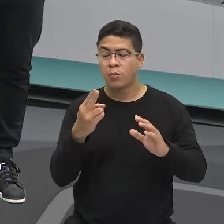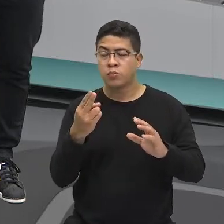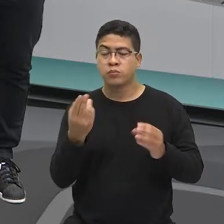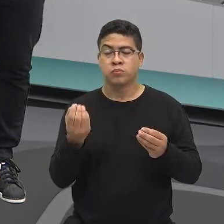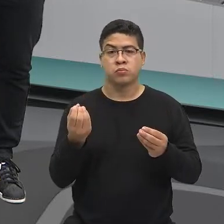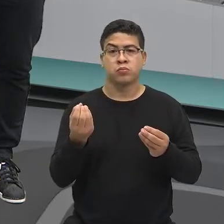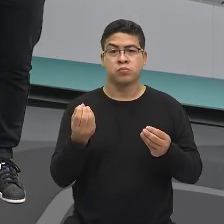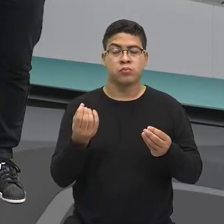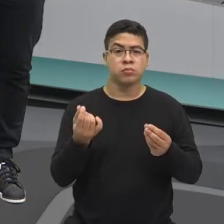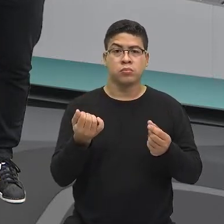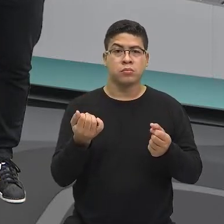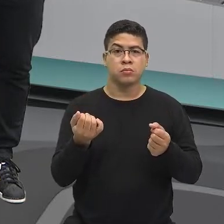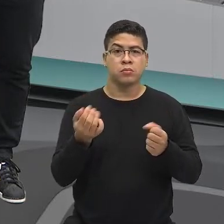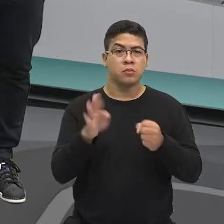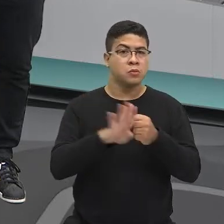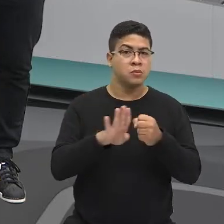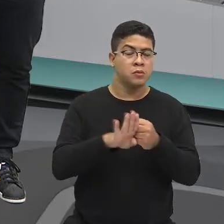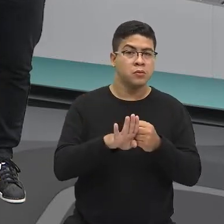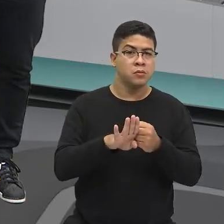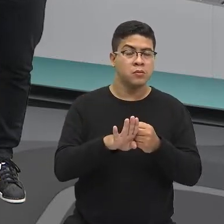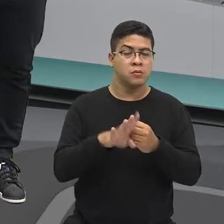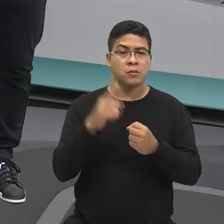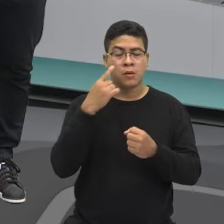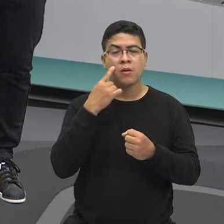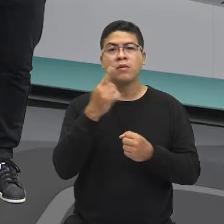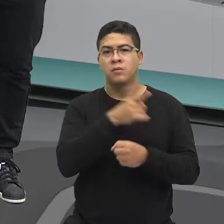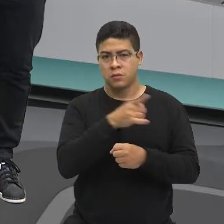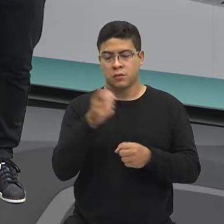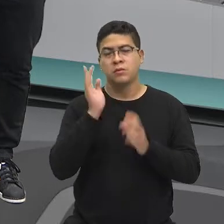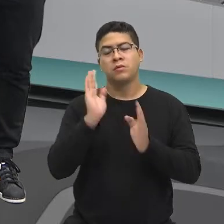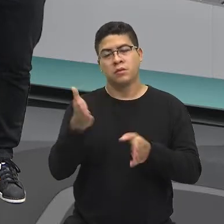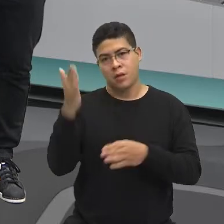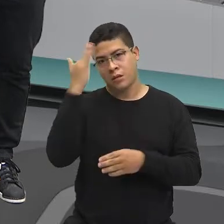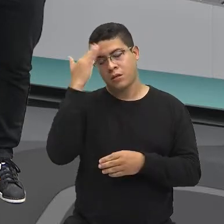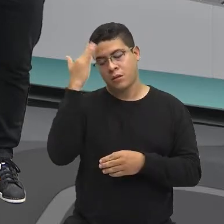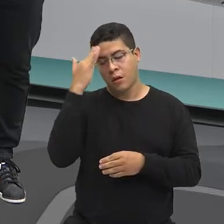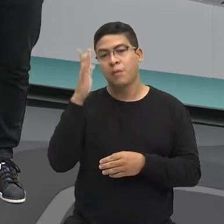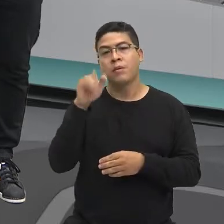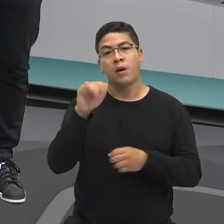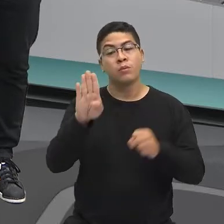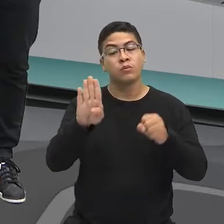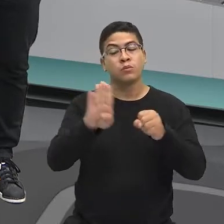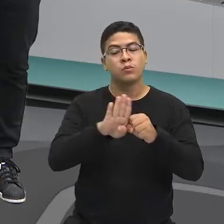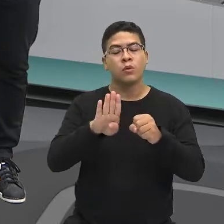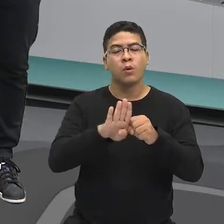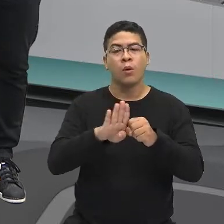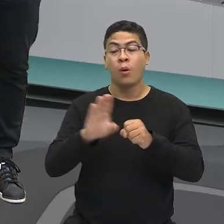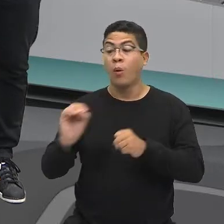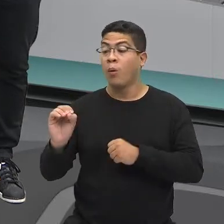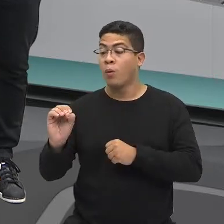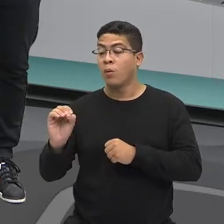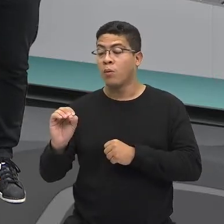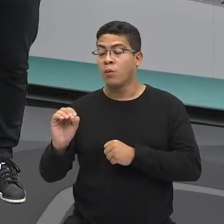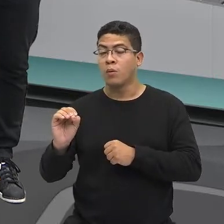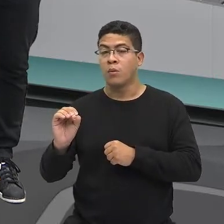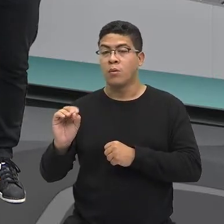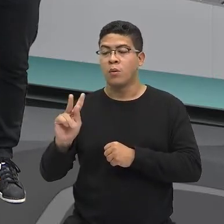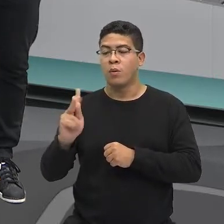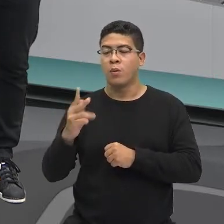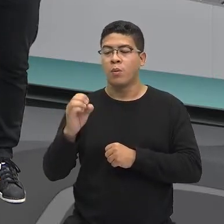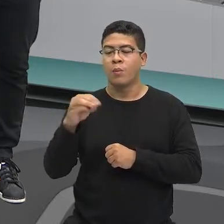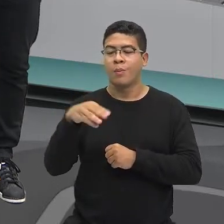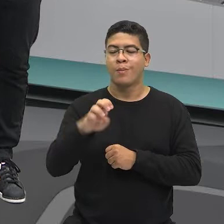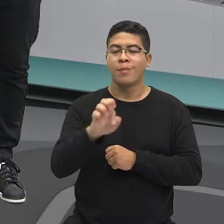Você, inteligente, sabendo do jeito que você já sabe que é um substantivo. Você fala o homem, né? É um